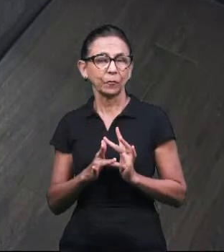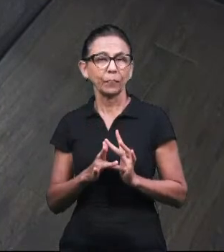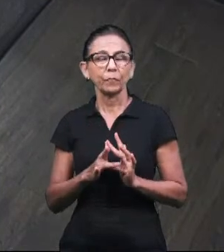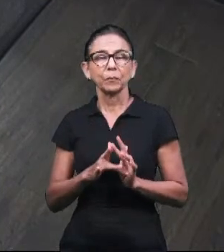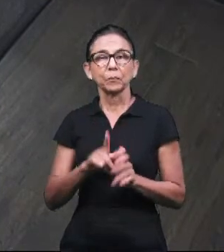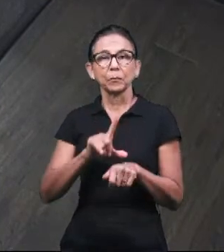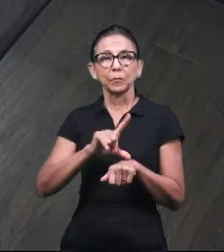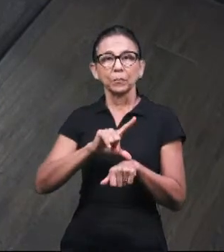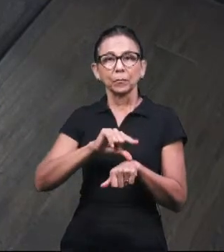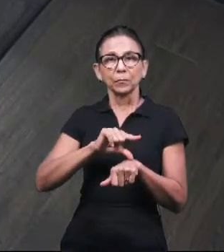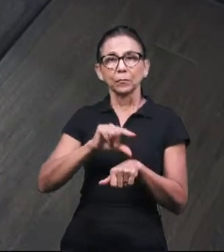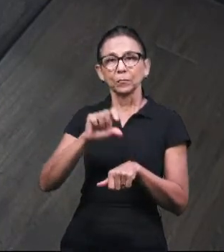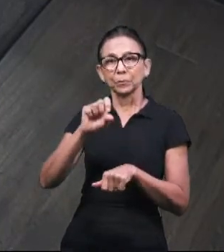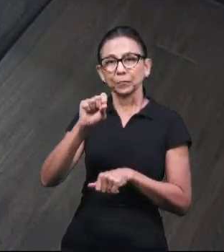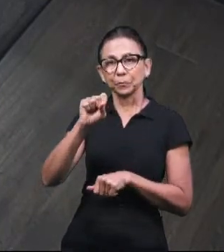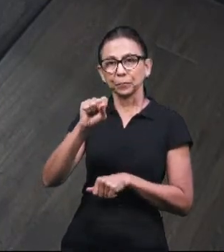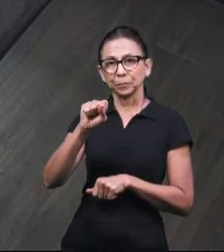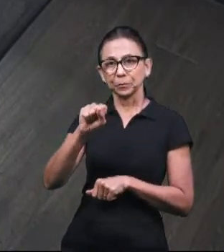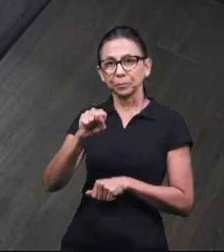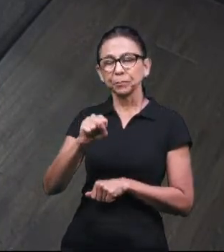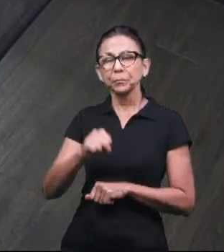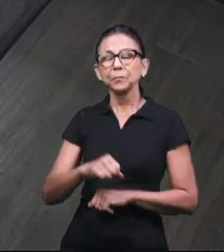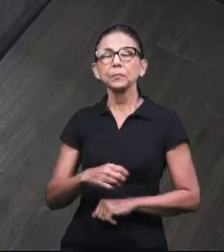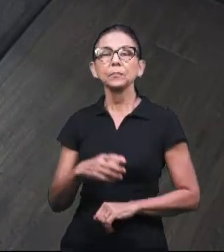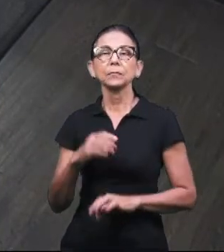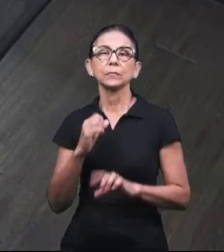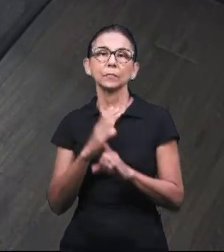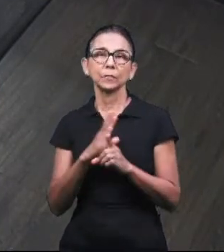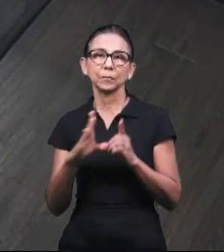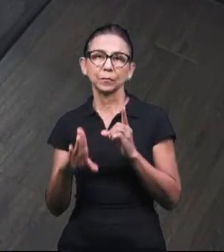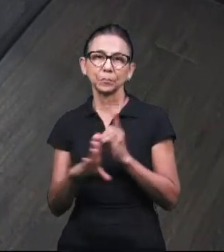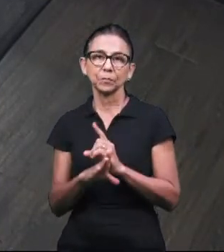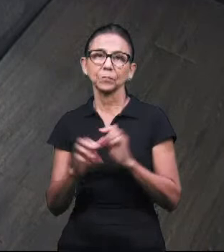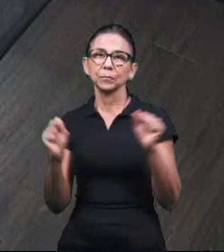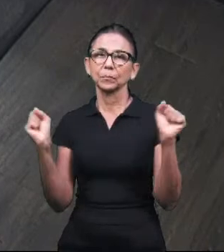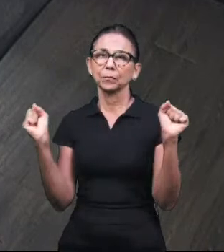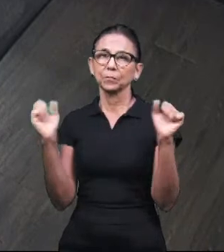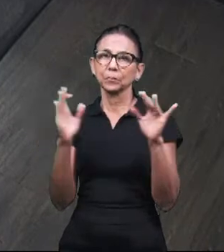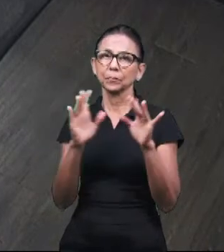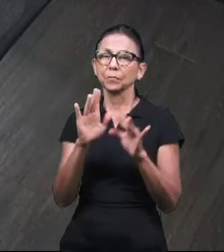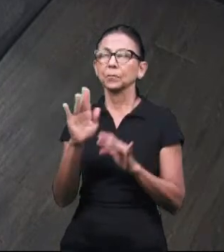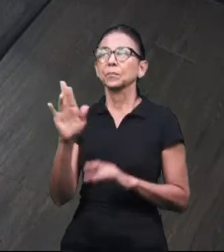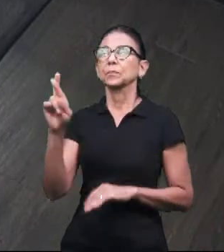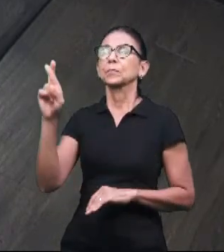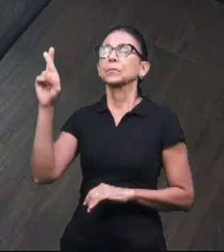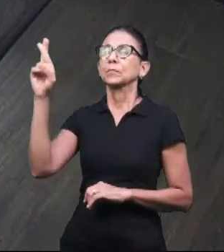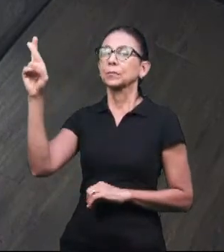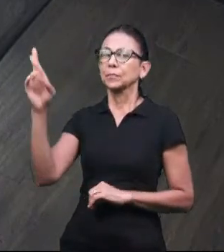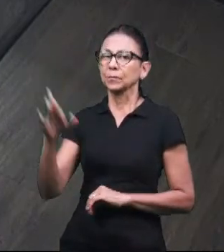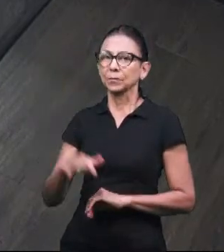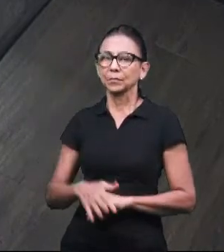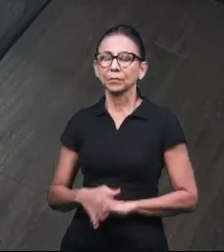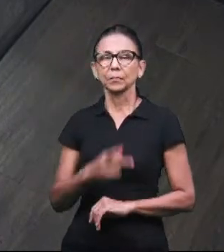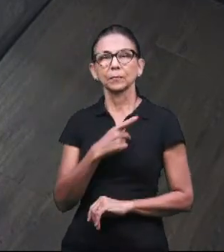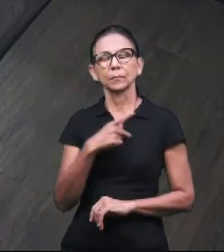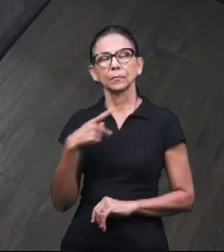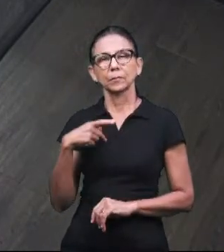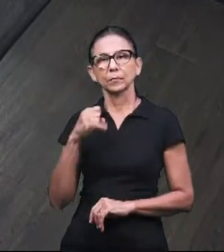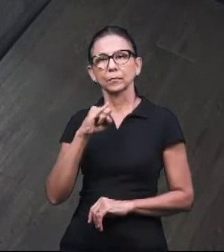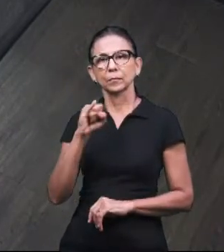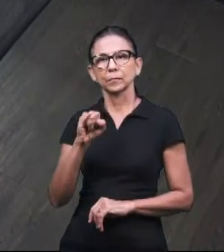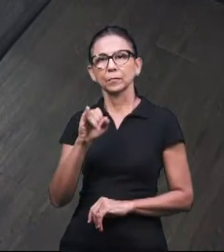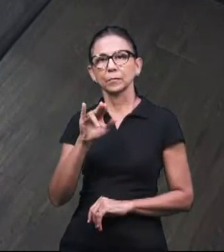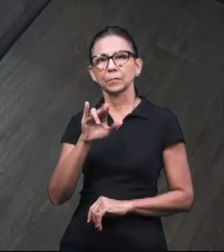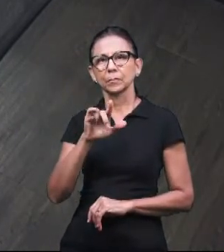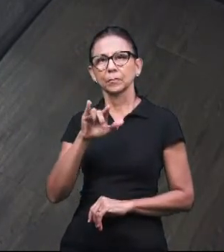horas, o culto de louvor, de glorificação, que é o culto das segundas-feiras com o pastor Júlio César.